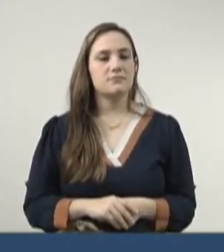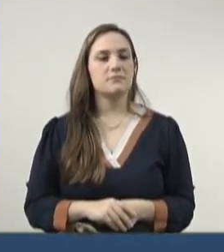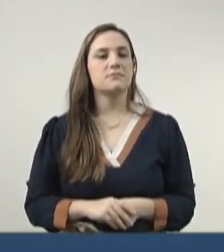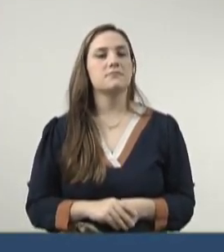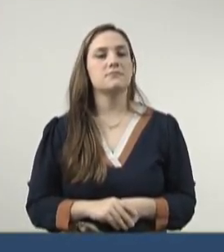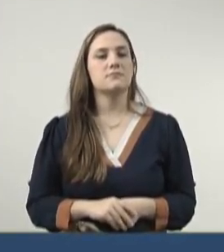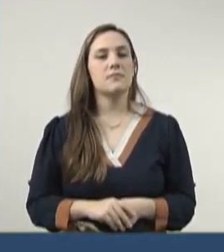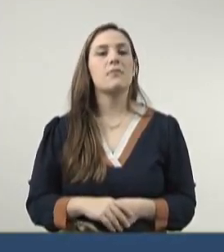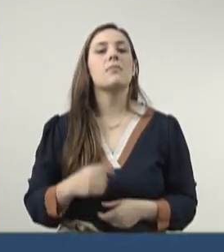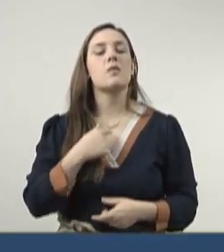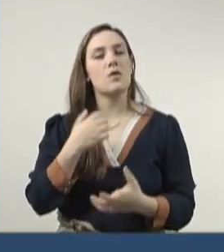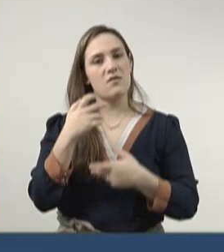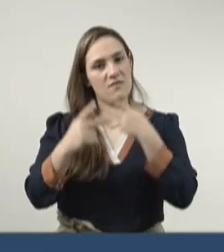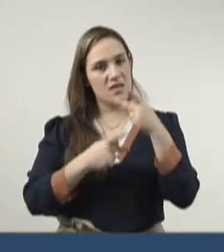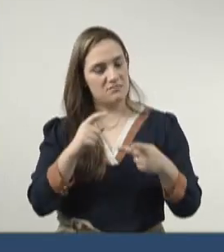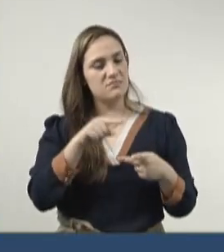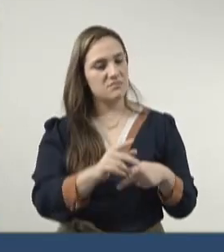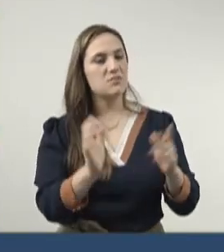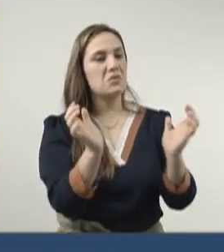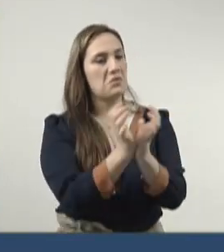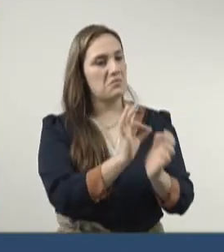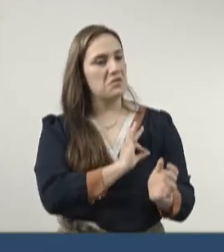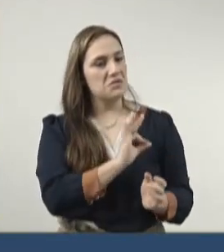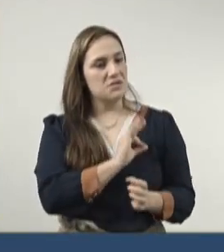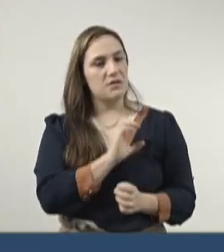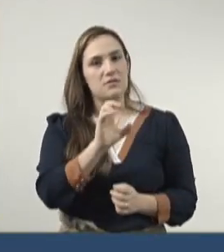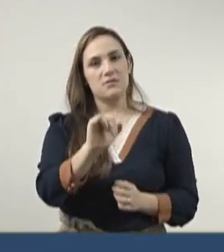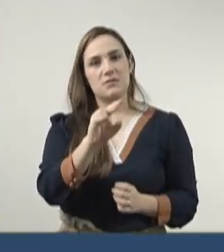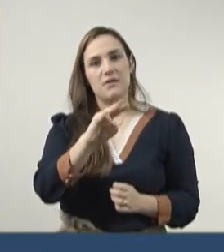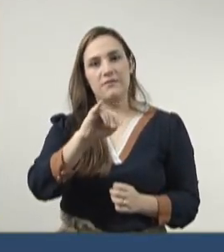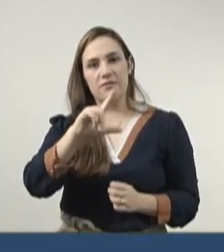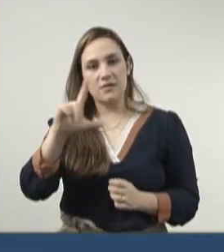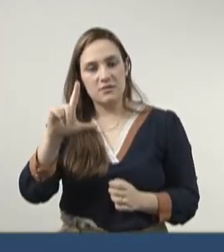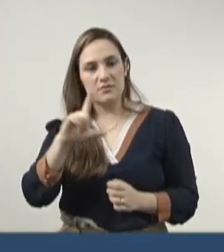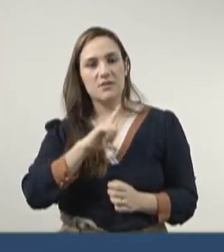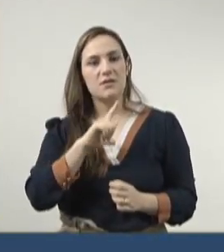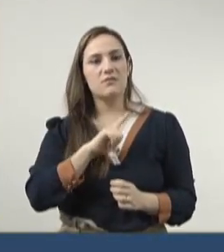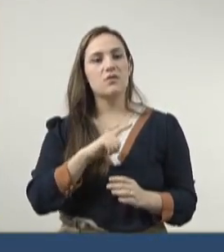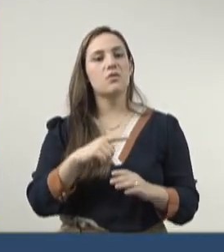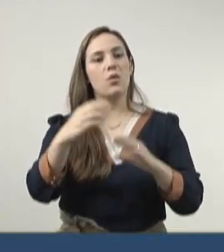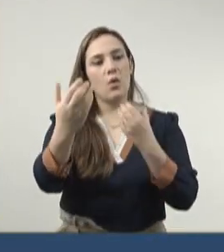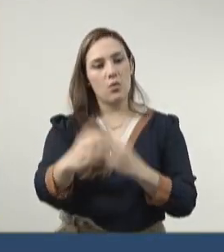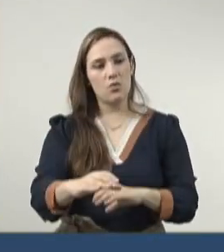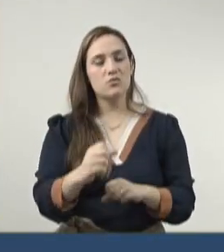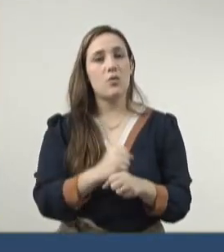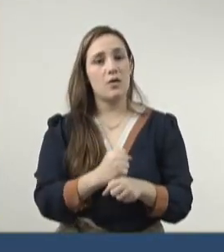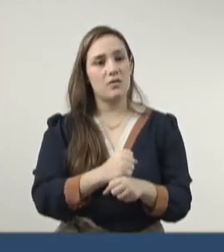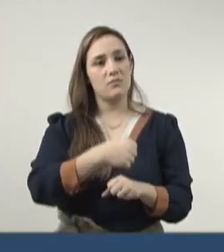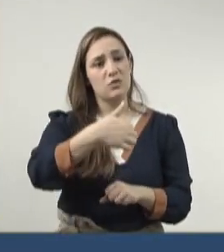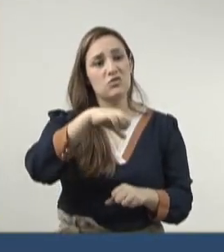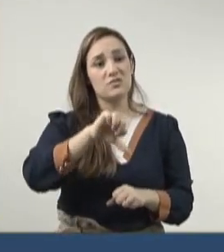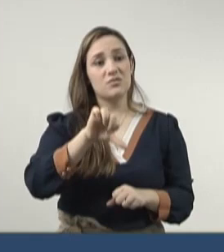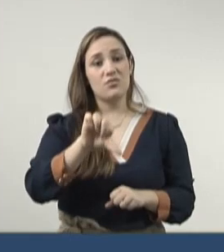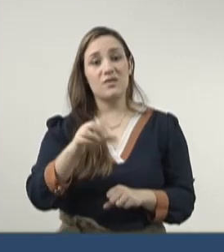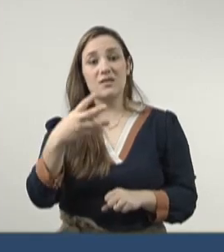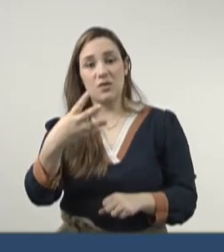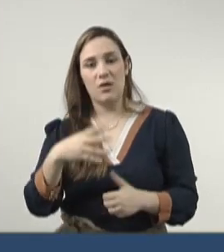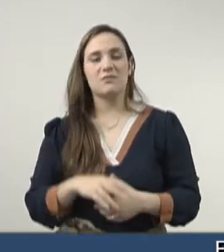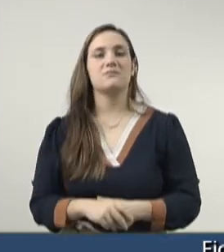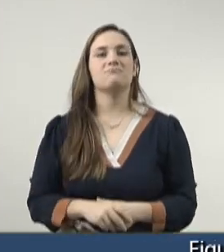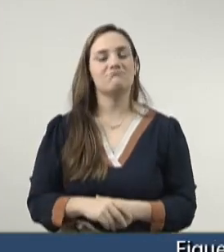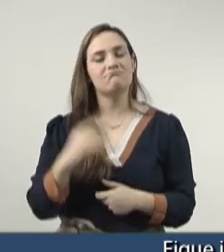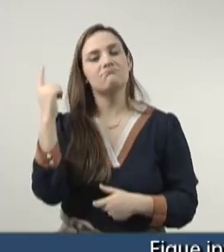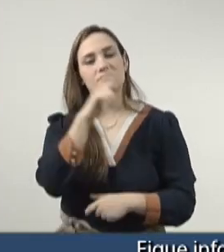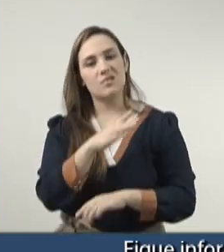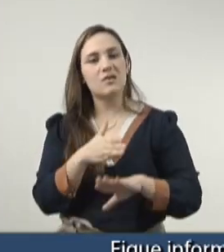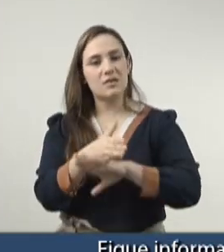nós ressaltamos que esses policiais civis realizaram concurso público em 94 e